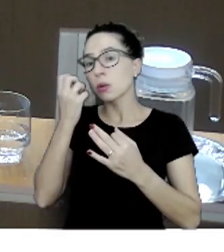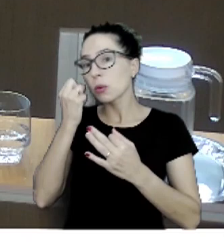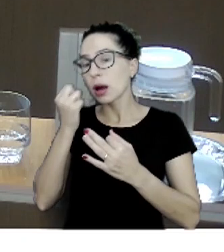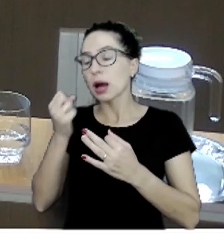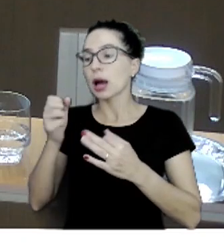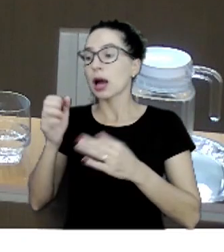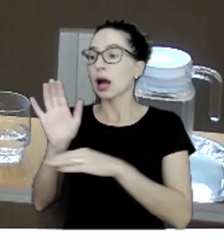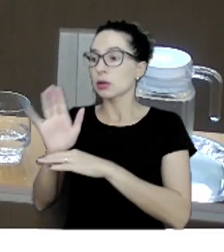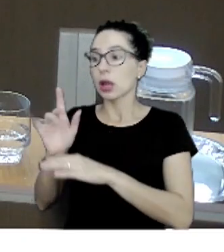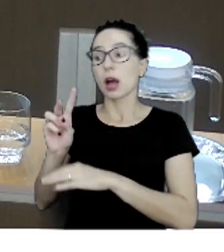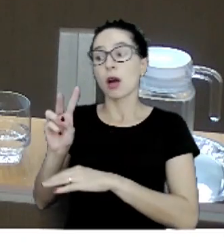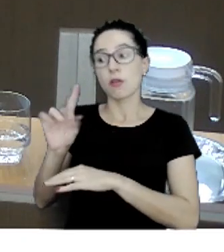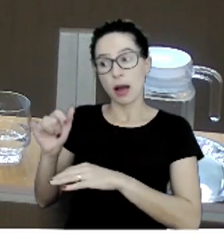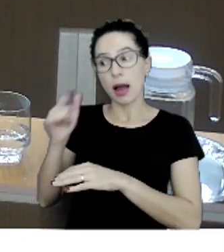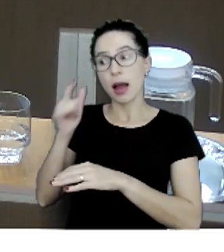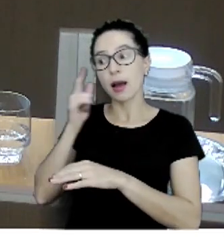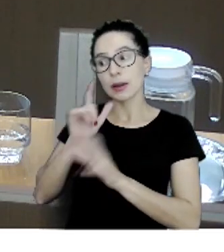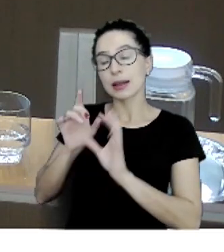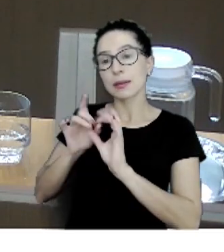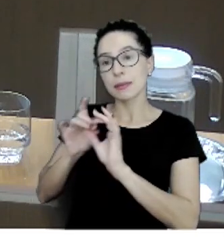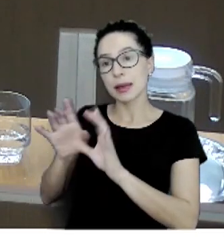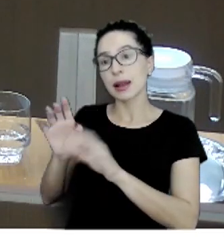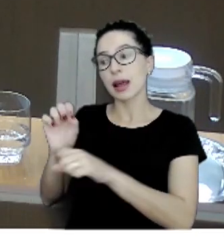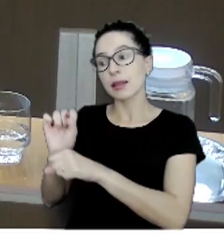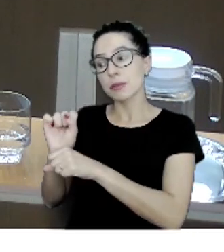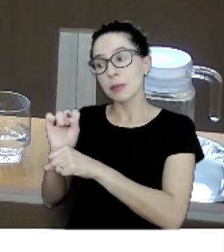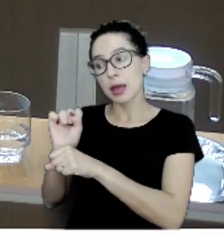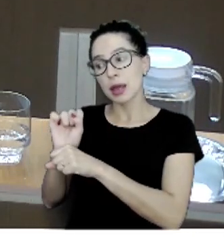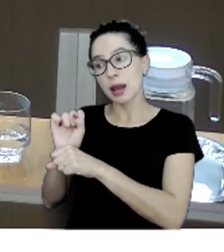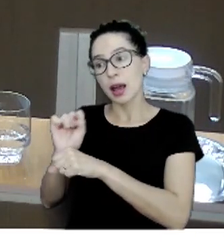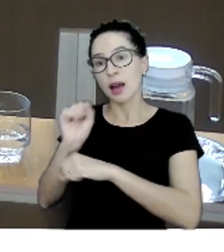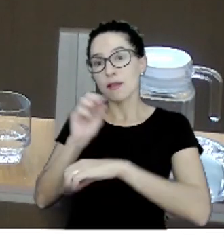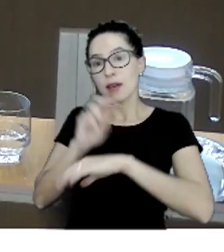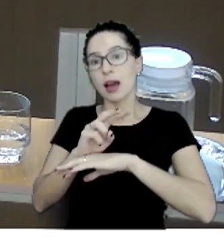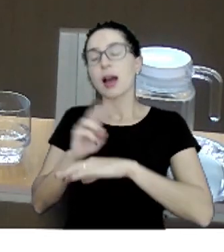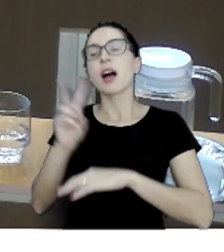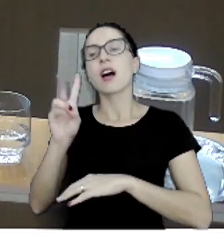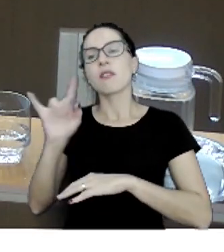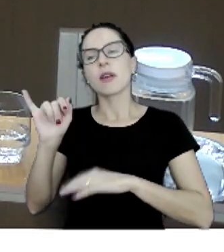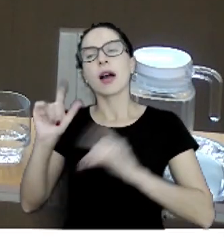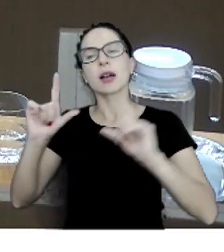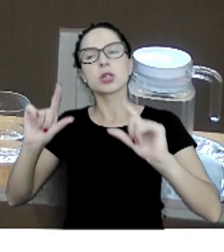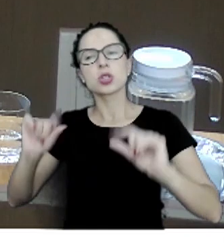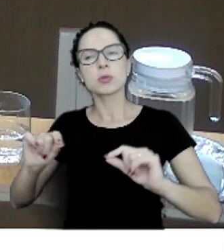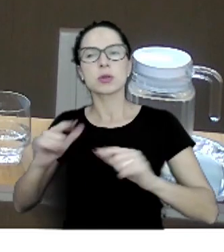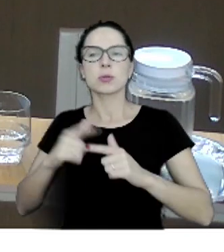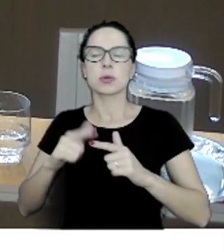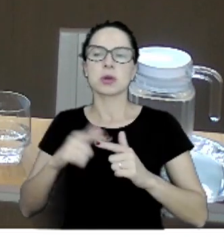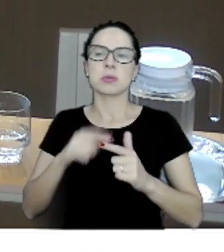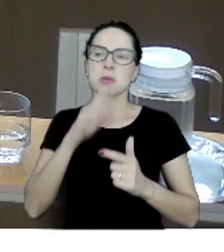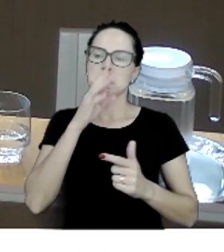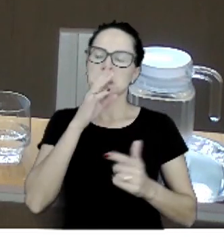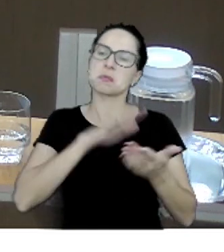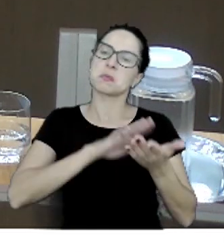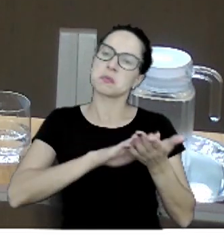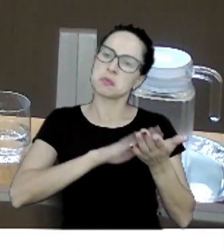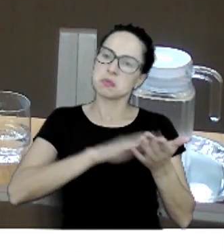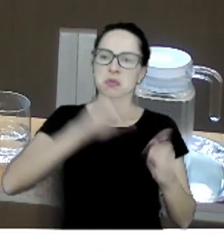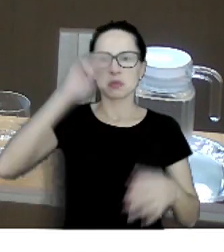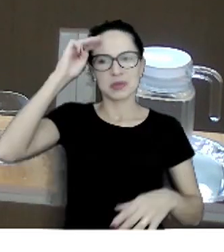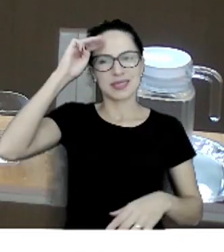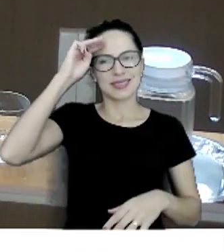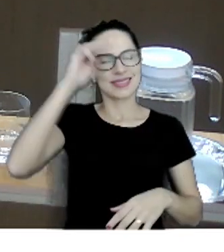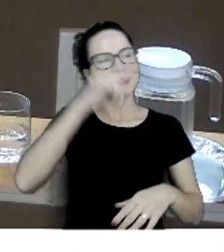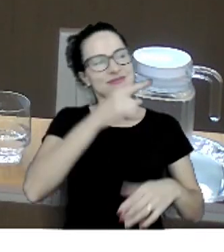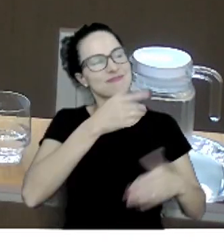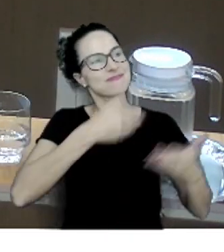recurso, simplesmente aguardando a vaga, vai amenizar esse problema. Parabéns, Tid, e cada vez aprendendo mais com você lá nos